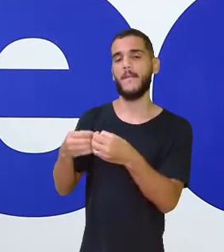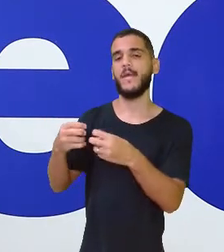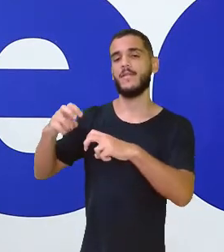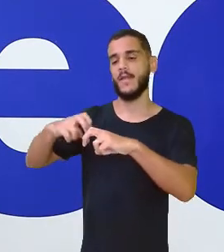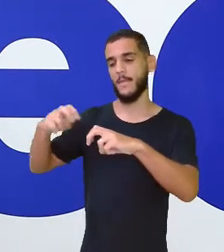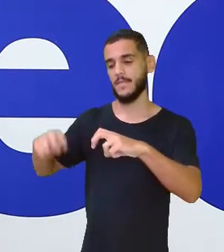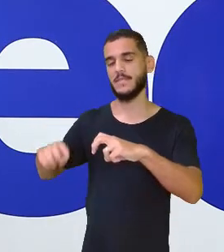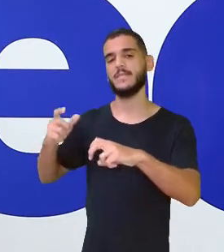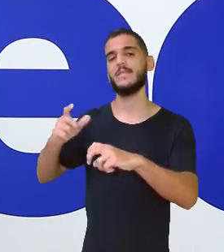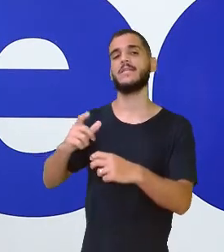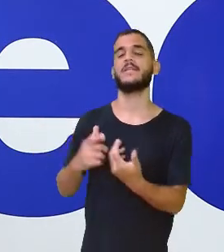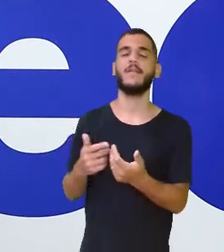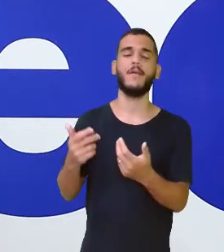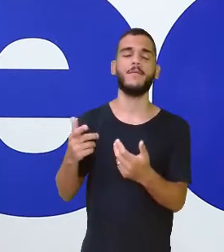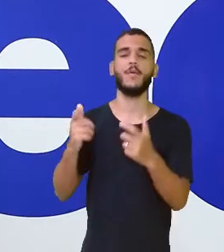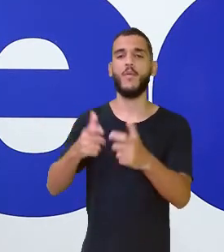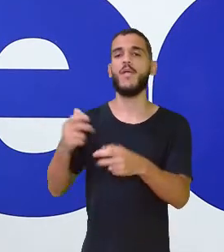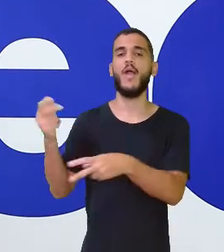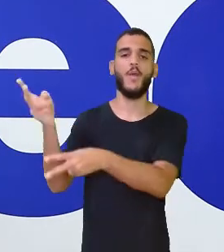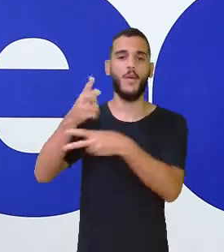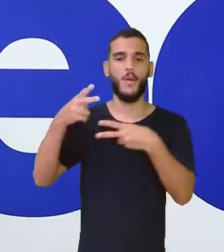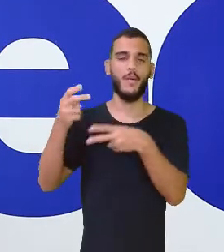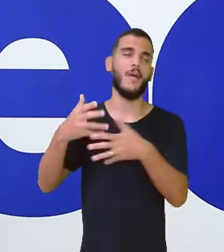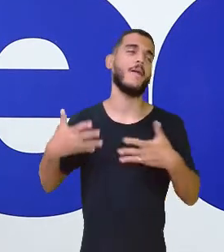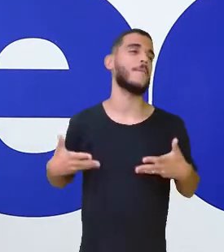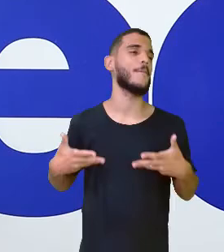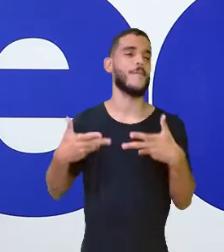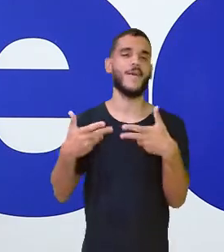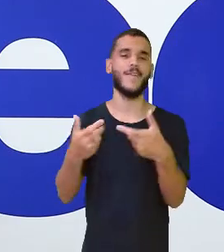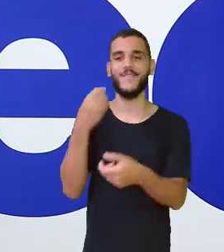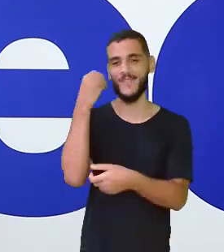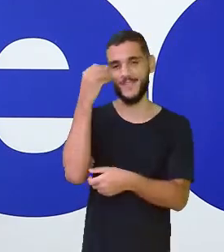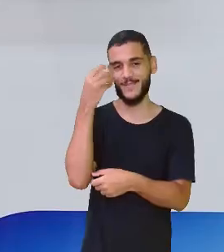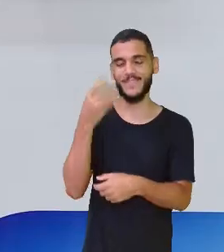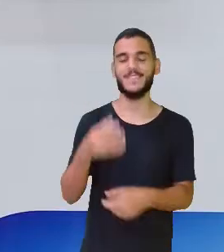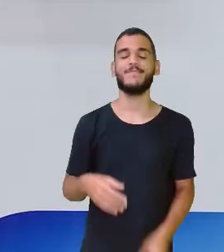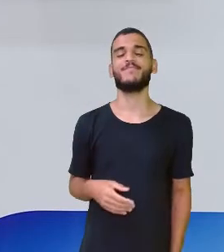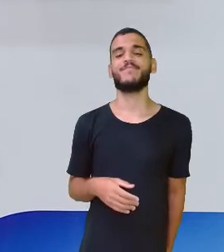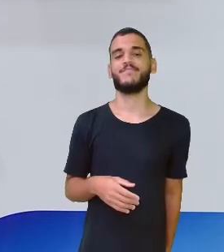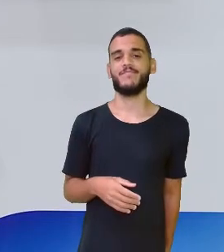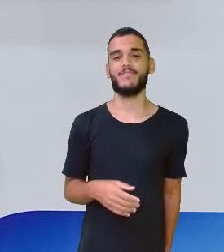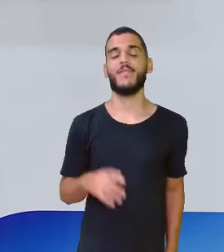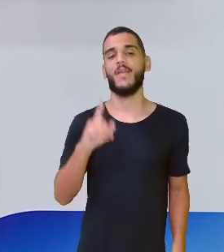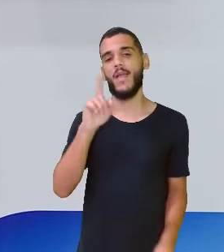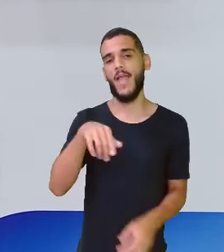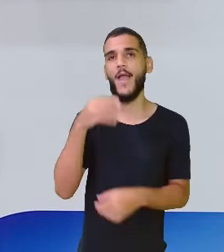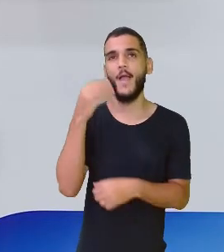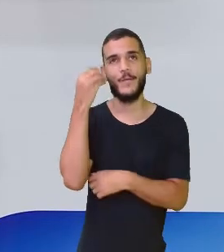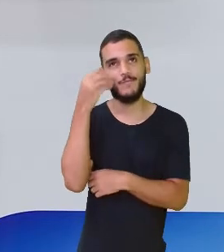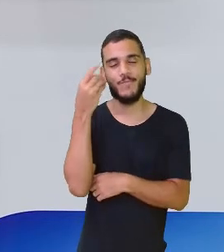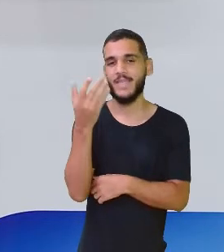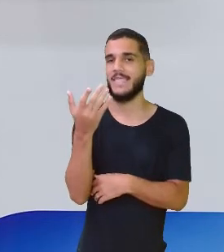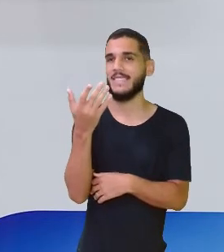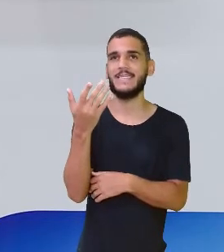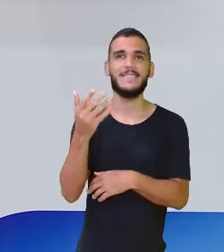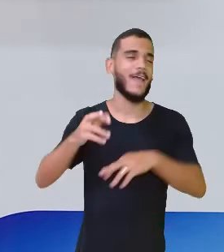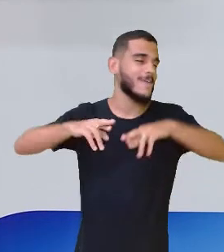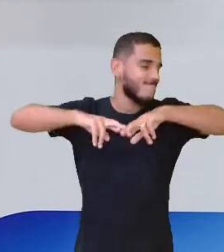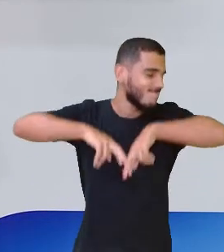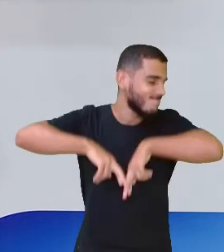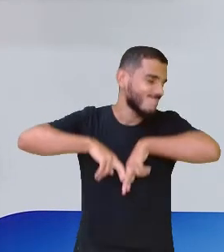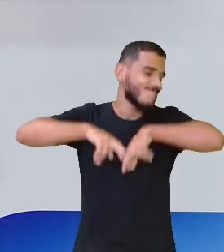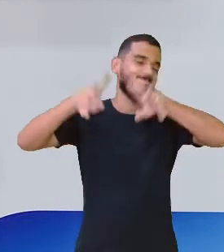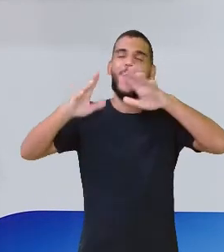bem amplo, bem arejado. E foi incrível. Então é uma experiência ímpar, né? Realmente,